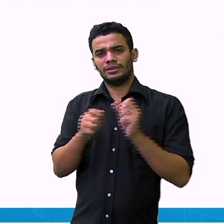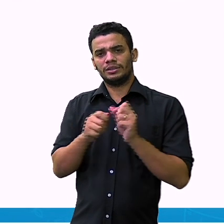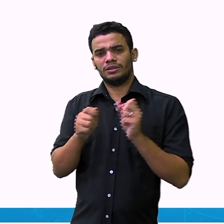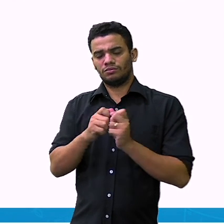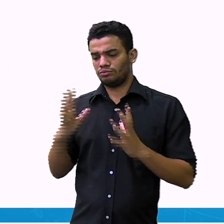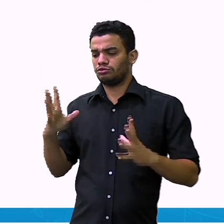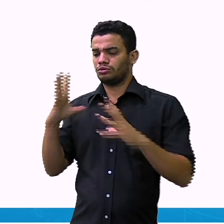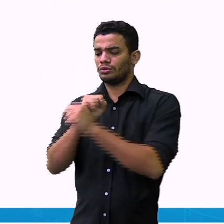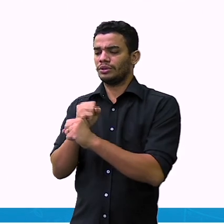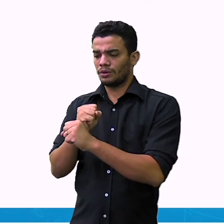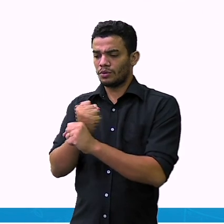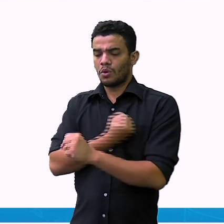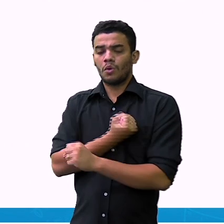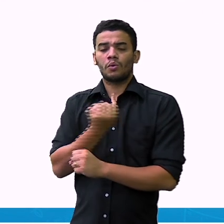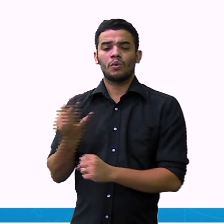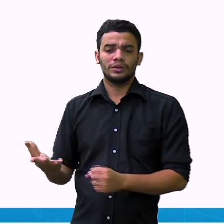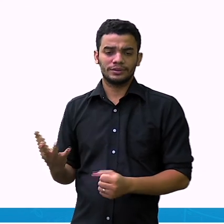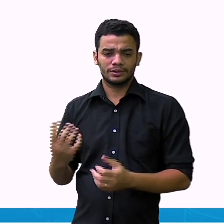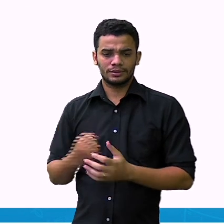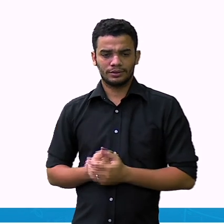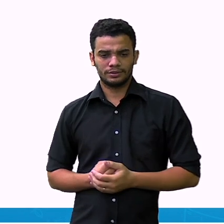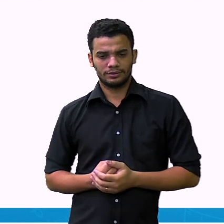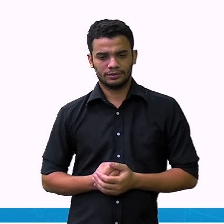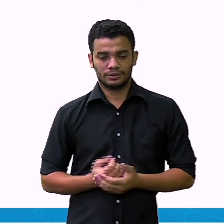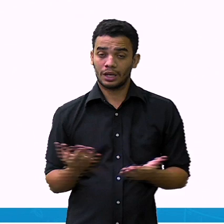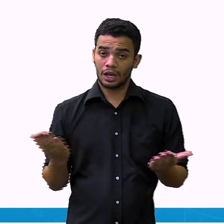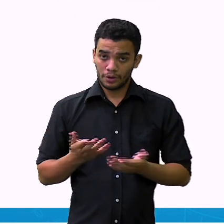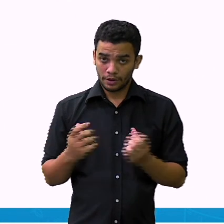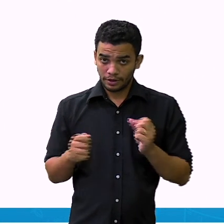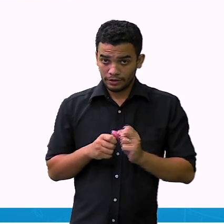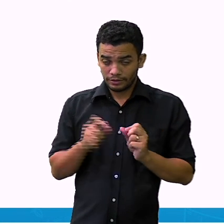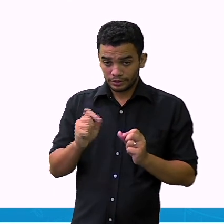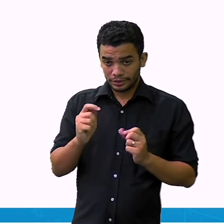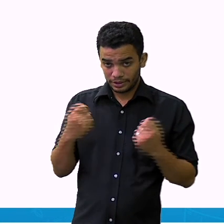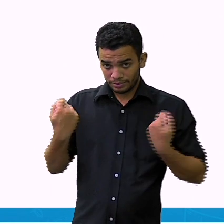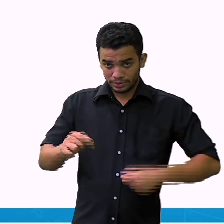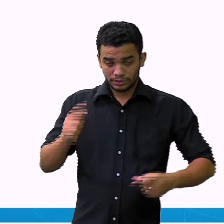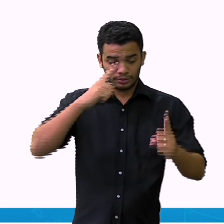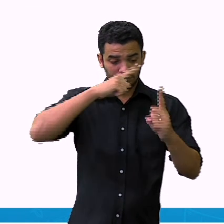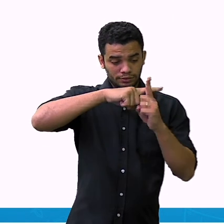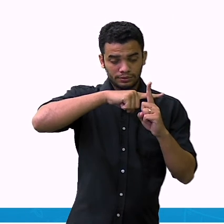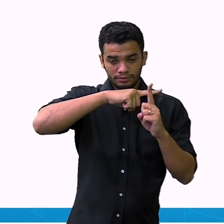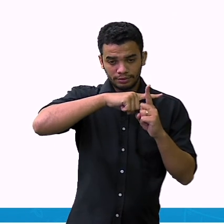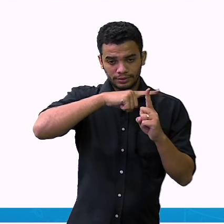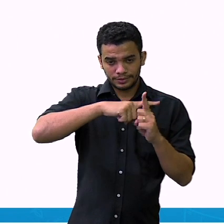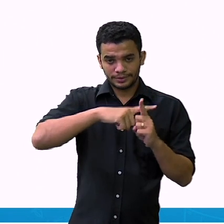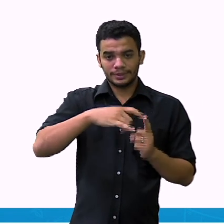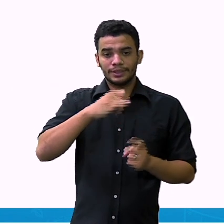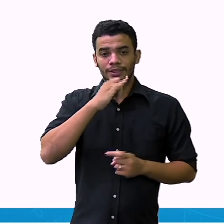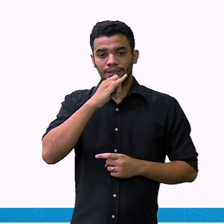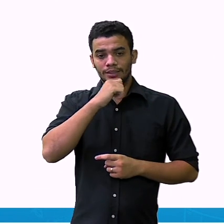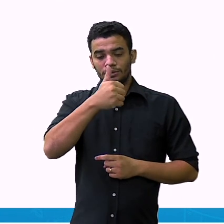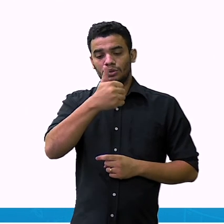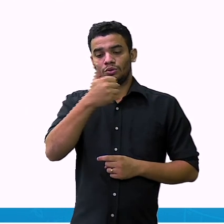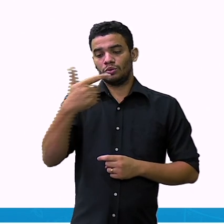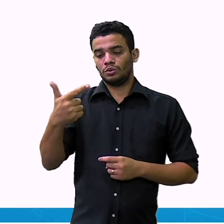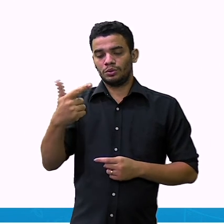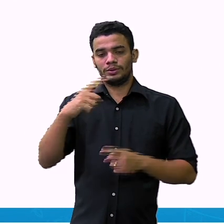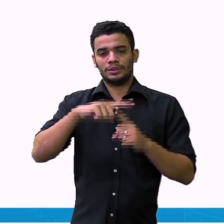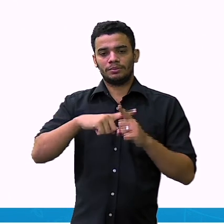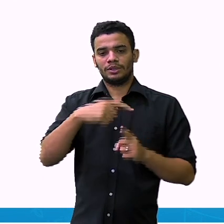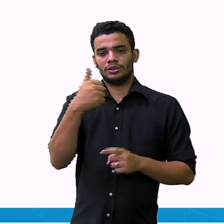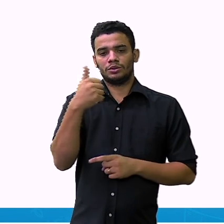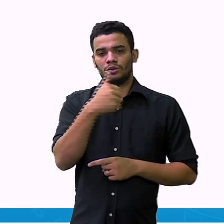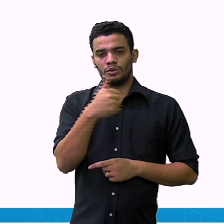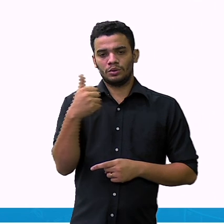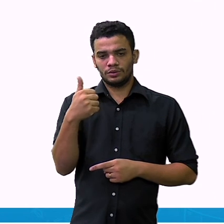aqui mais uma vez, eu preciso somar 12 mais 11, eu vou ter 23,